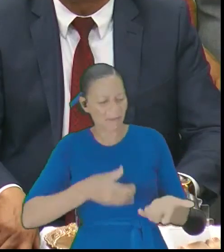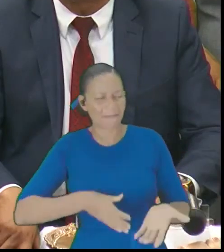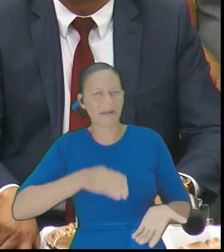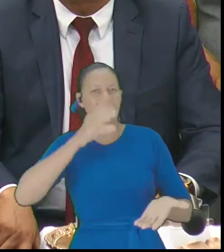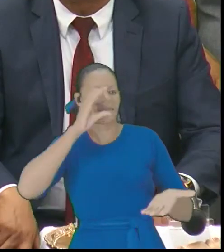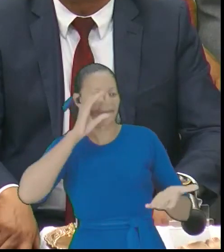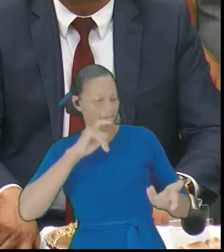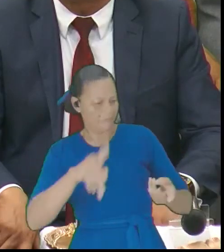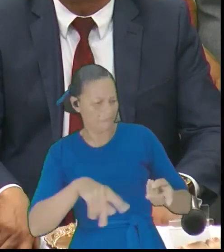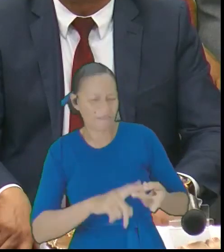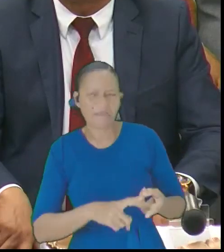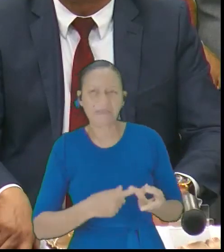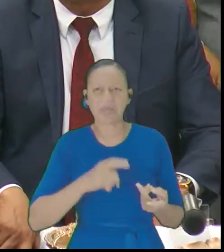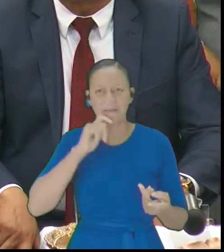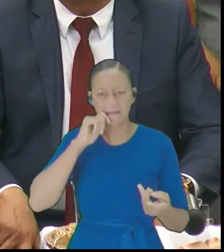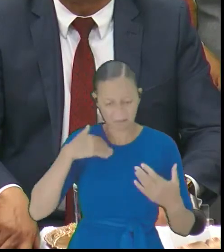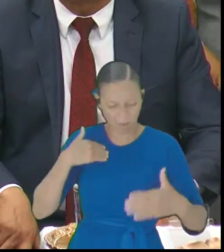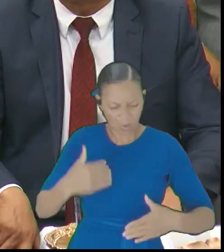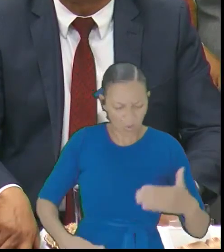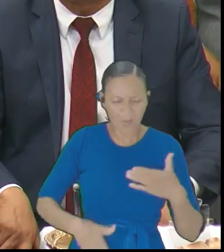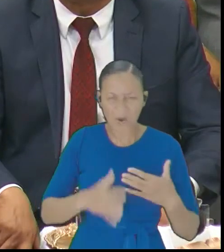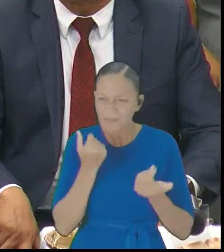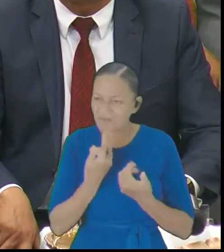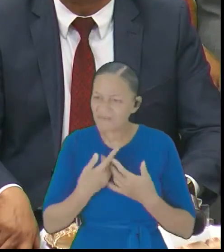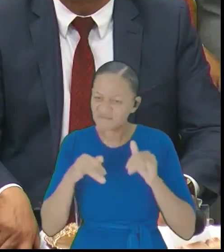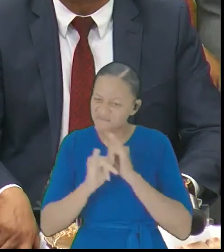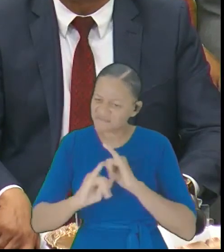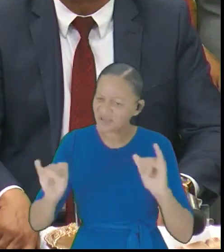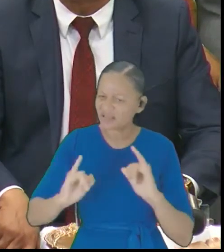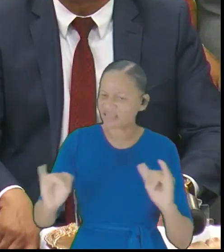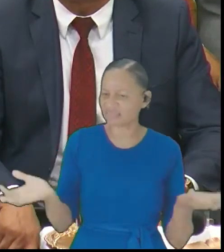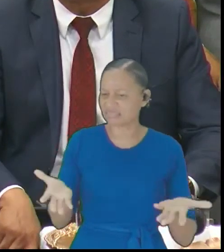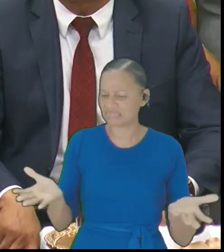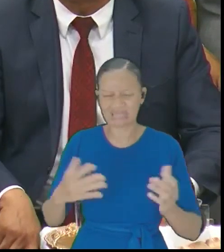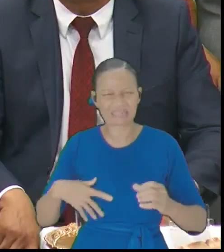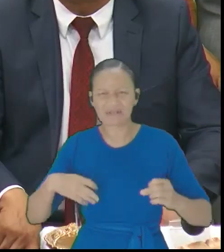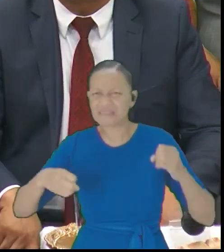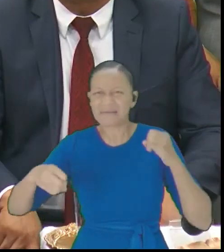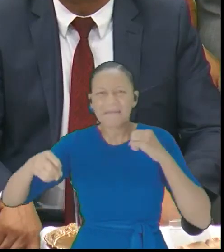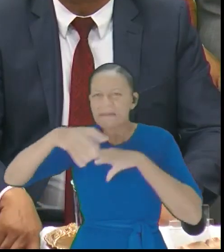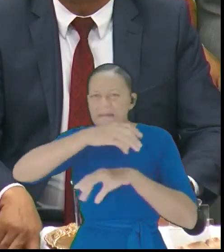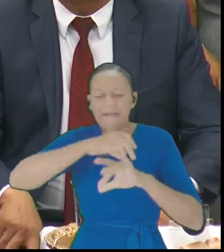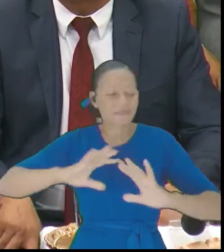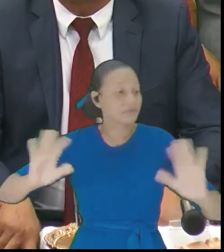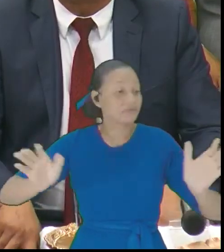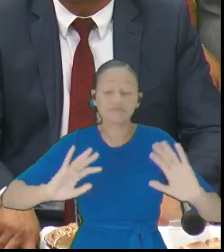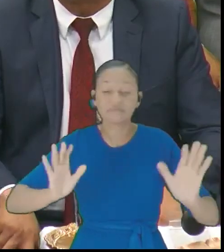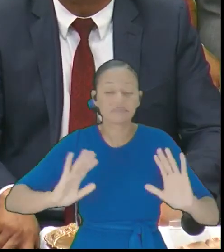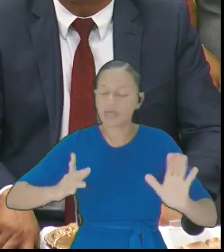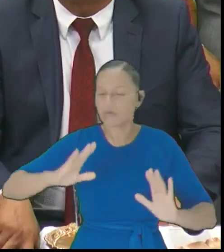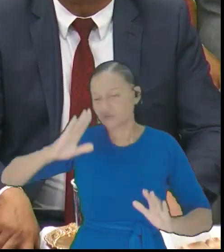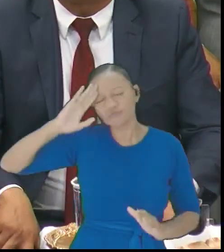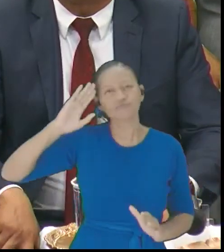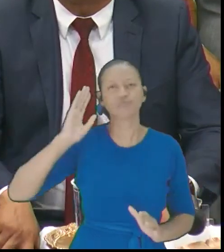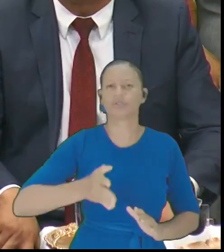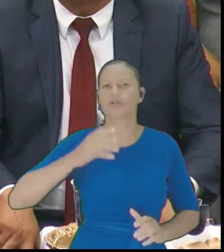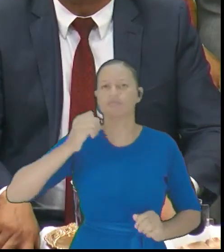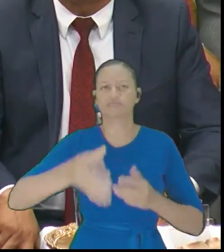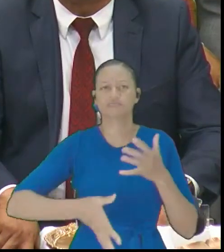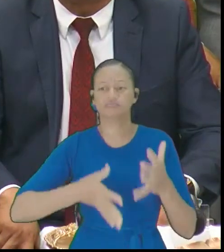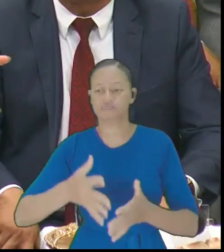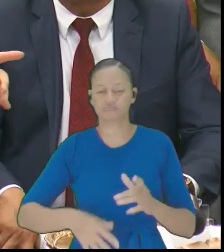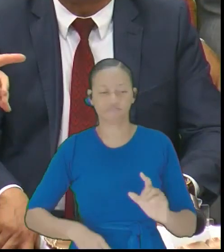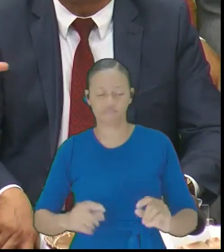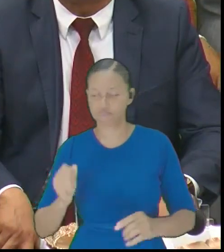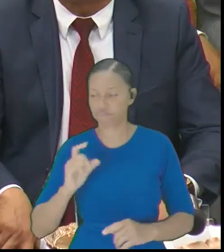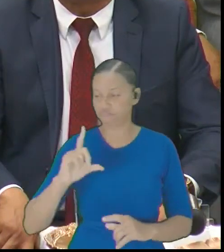ter nenhuma propaganda diferente aqui hoje, não vai ter nenhum efeito, nenhum show, não, hoje a mensagem aqui é nua e crua, é isso mesmo. Aí um